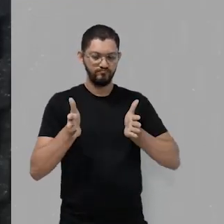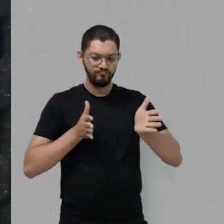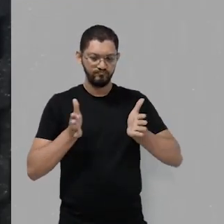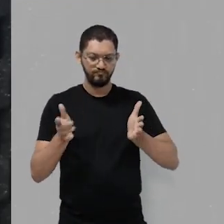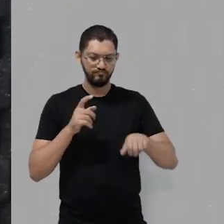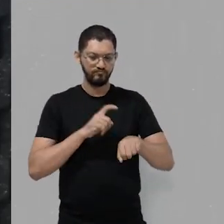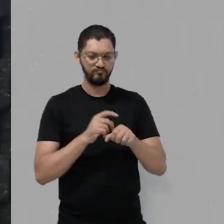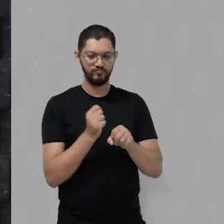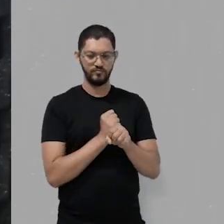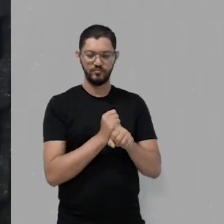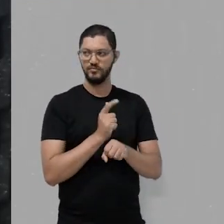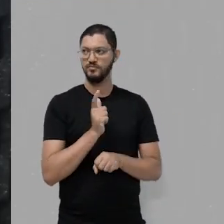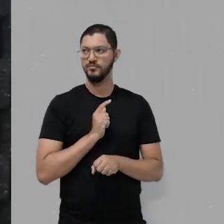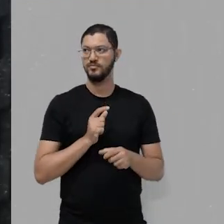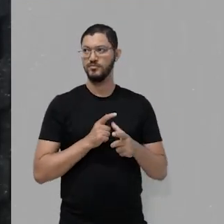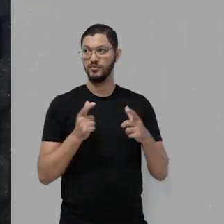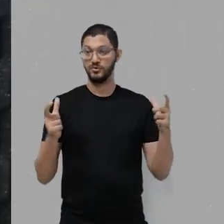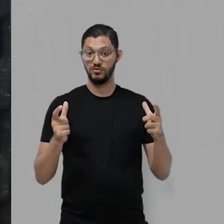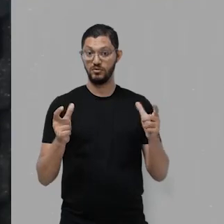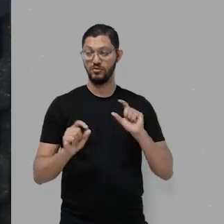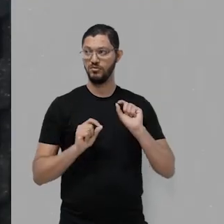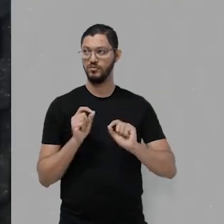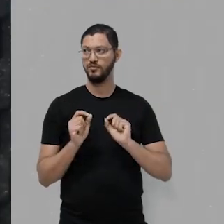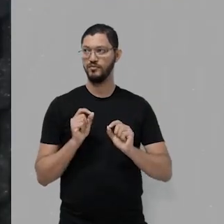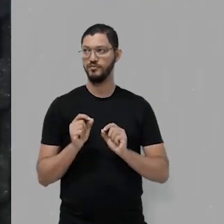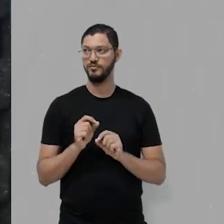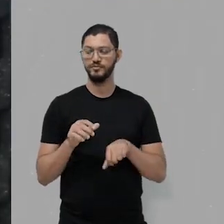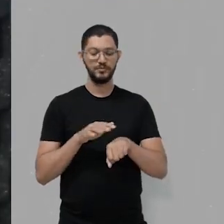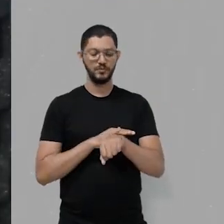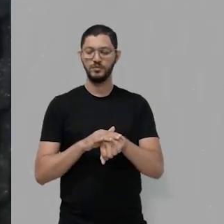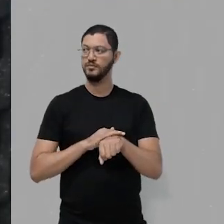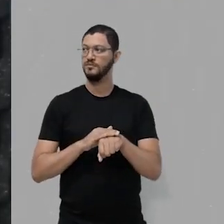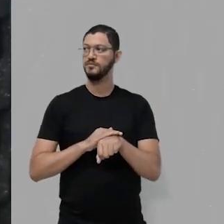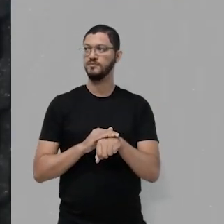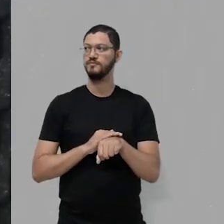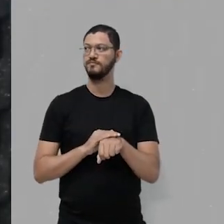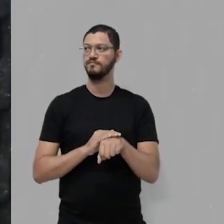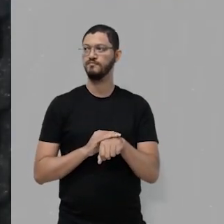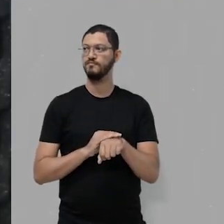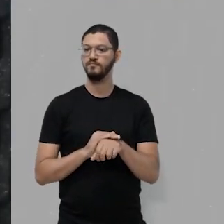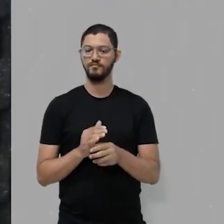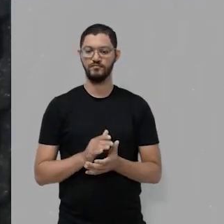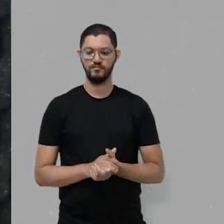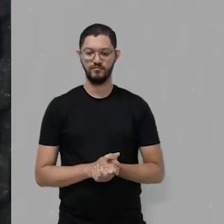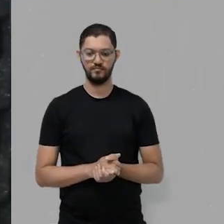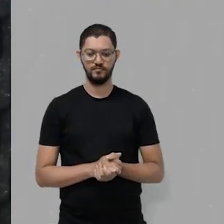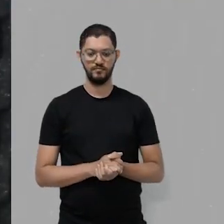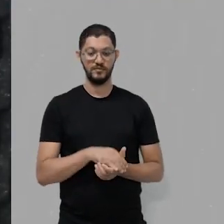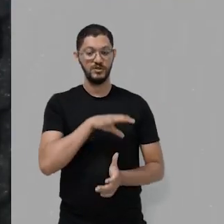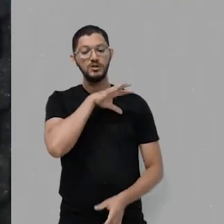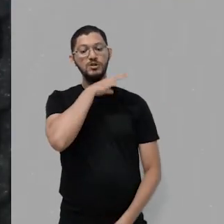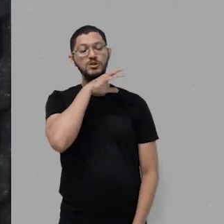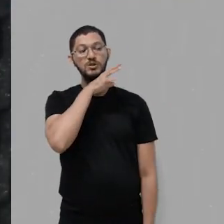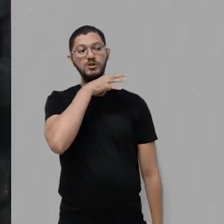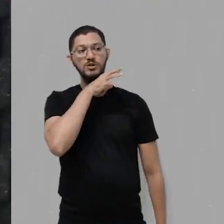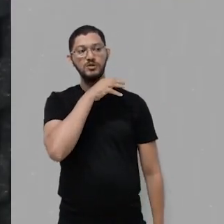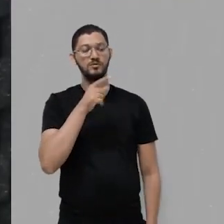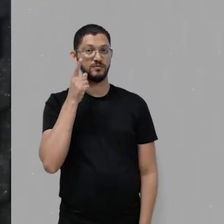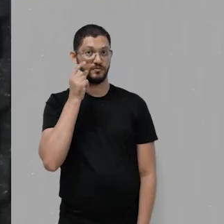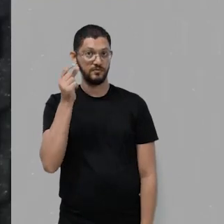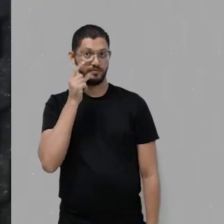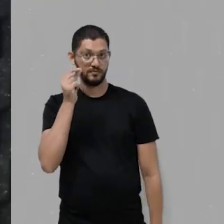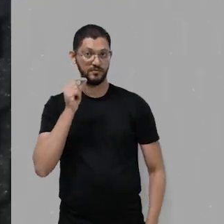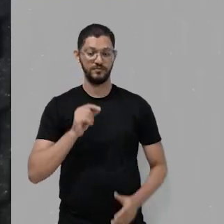épocas em que existe uma maior disponibilidade de peles desses lynxes aqui, que são esse tipo de felino.